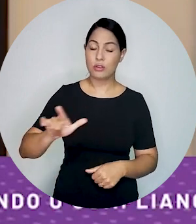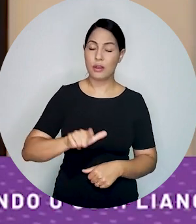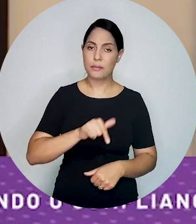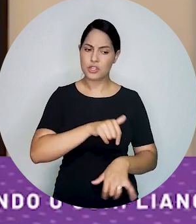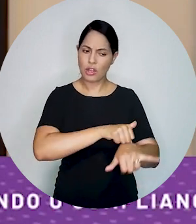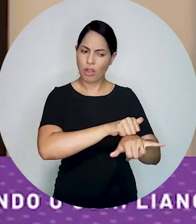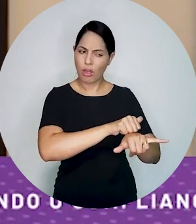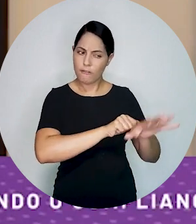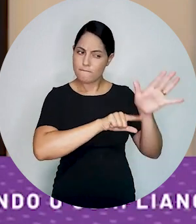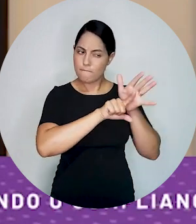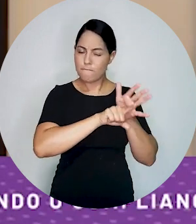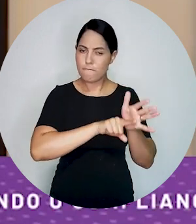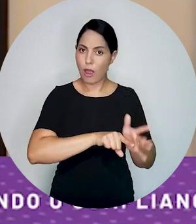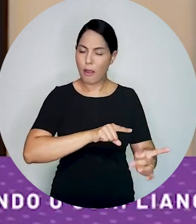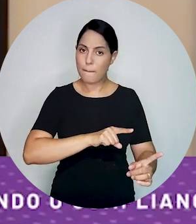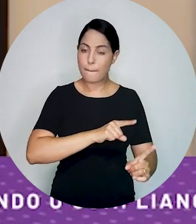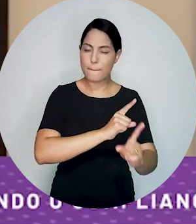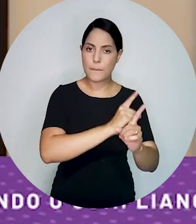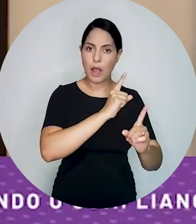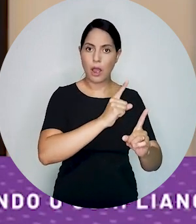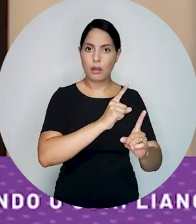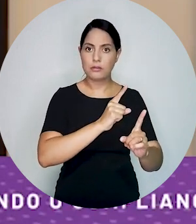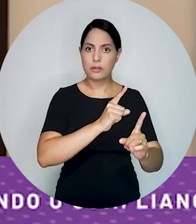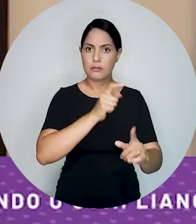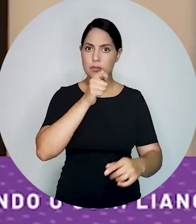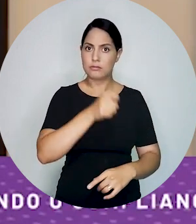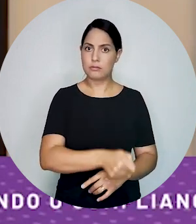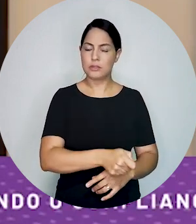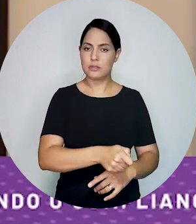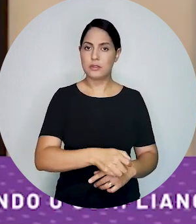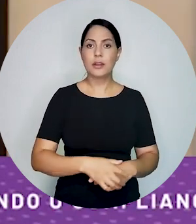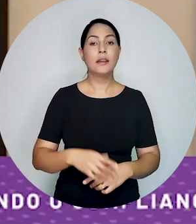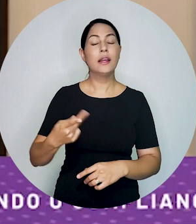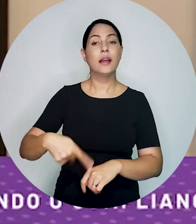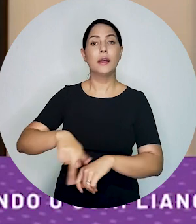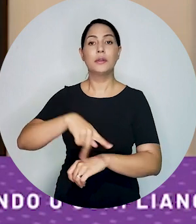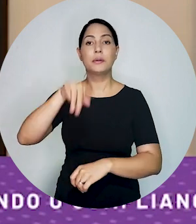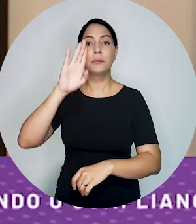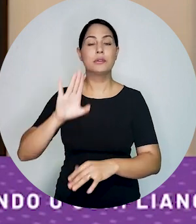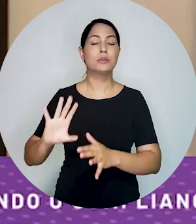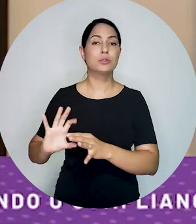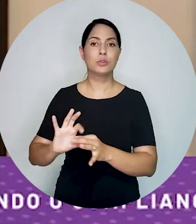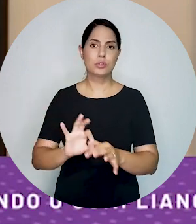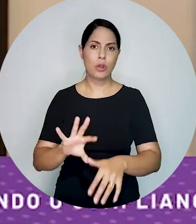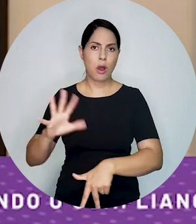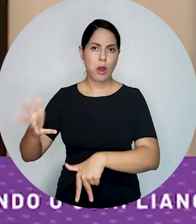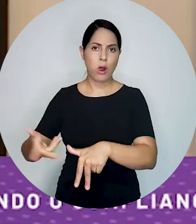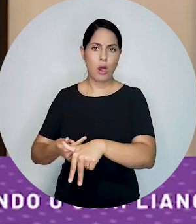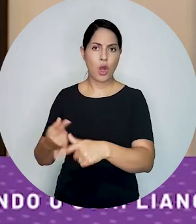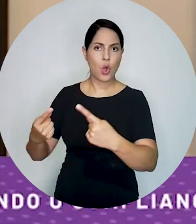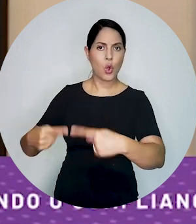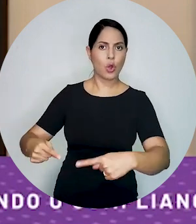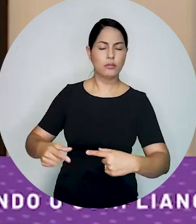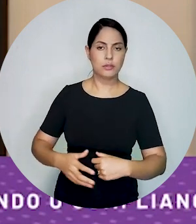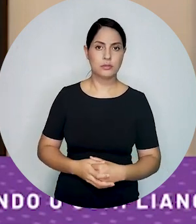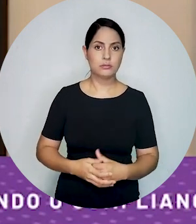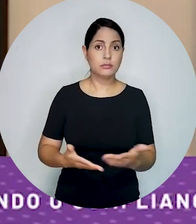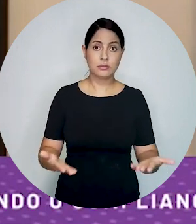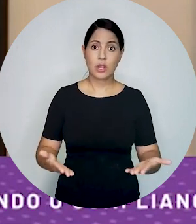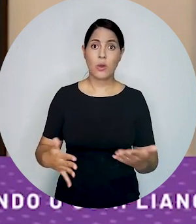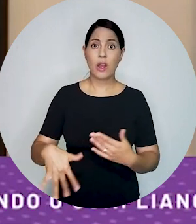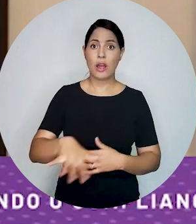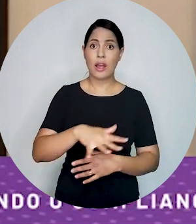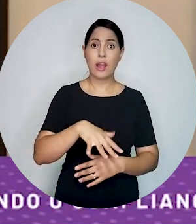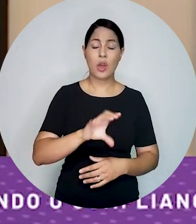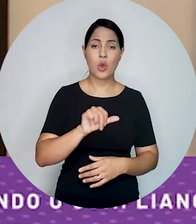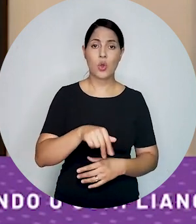as investigações da Lava Jato, e por isso no Brasil ficou mais conhecido com o viés de anticorrupção, né? Com a mitigação da